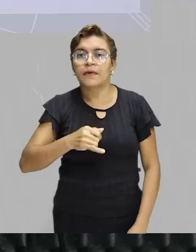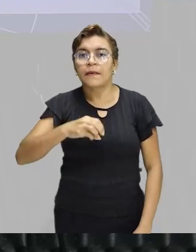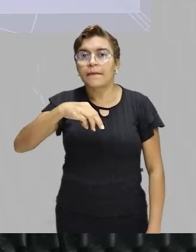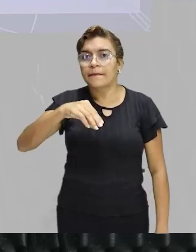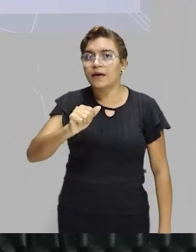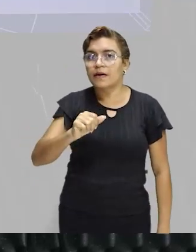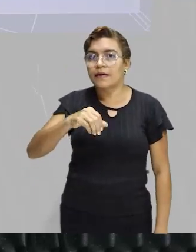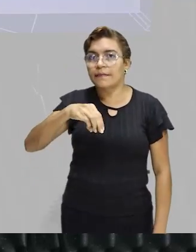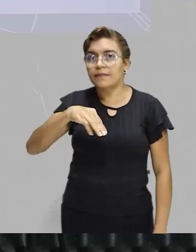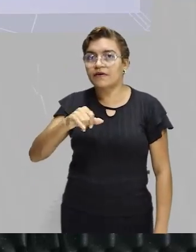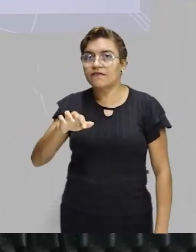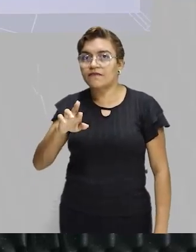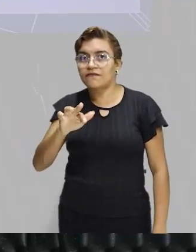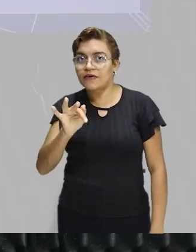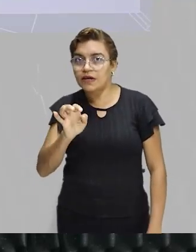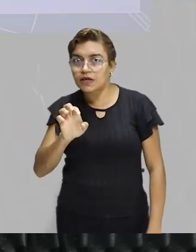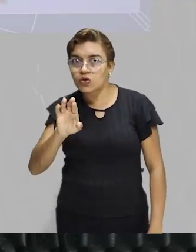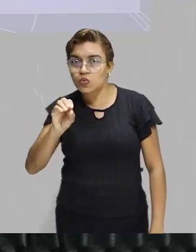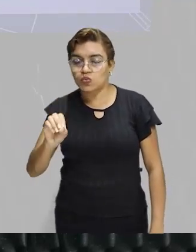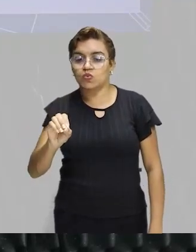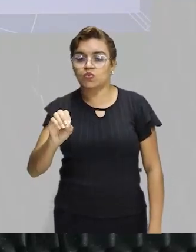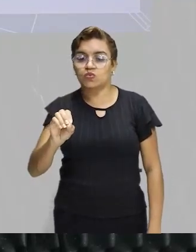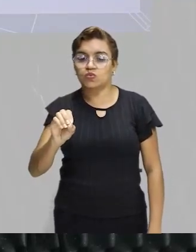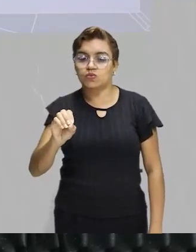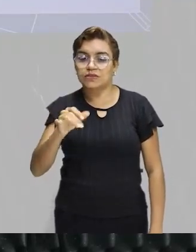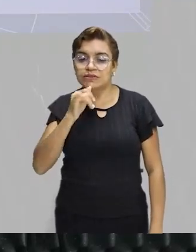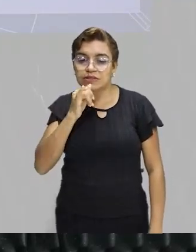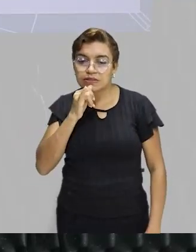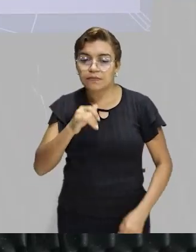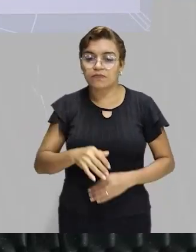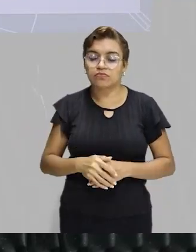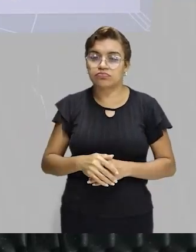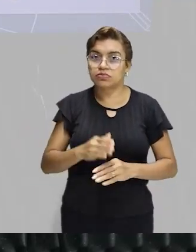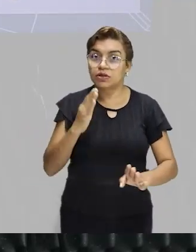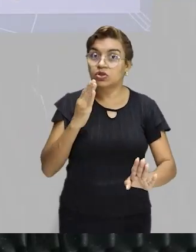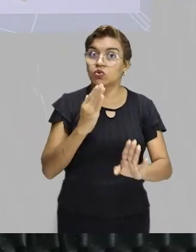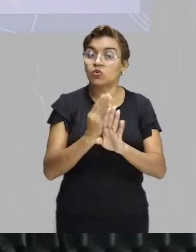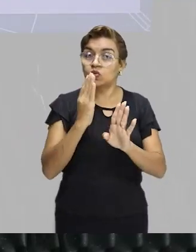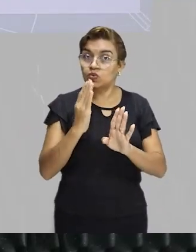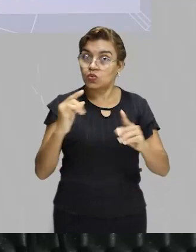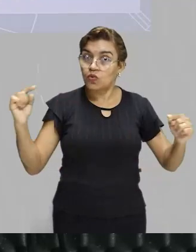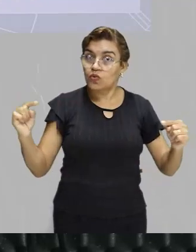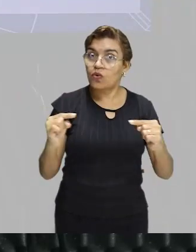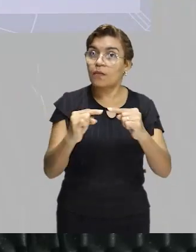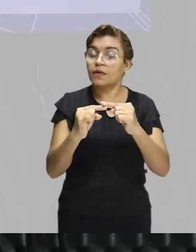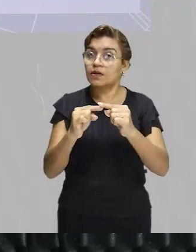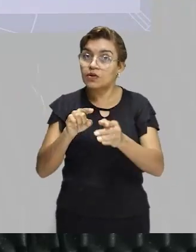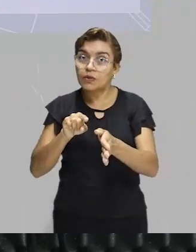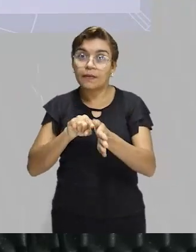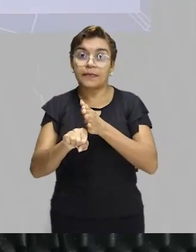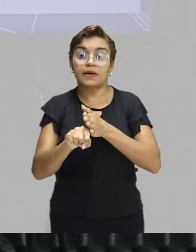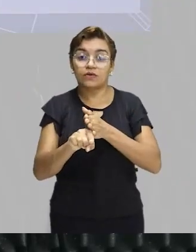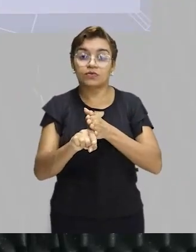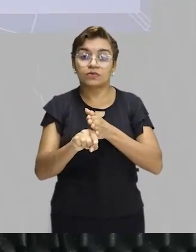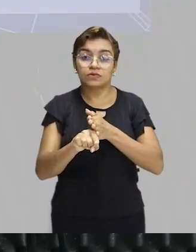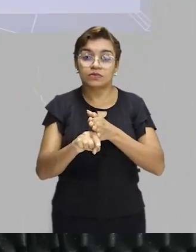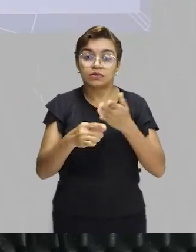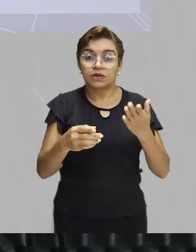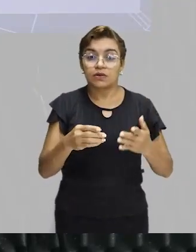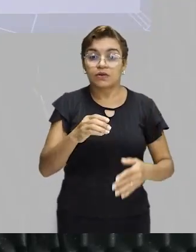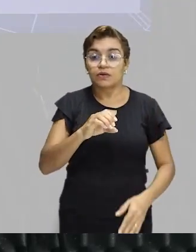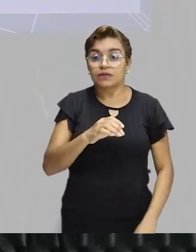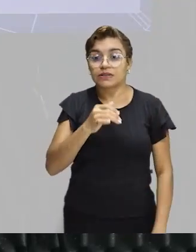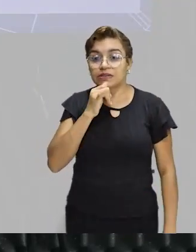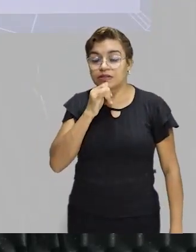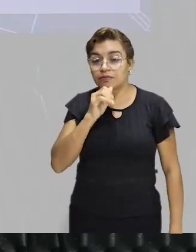localizar, usando o scanning, algo específico de acordo com a pergunta. Então, o skim, geralzão,